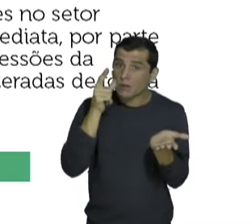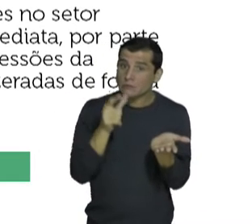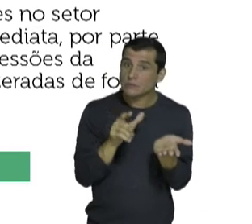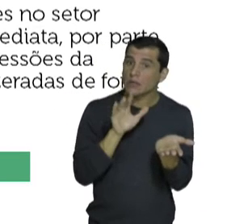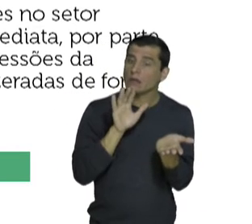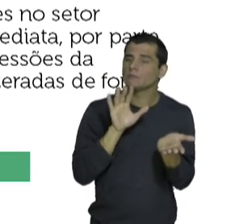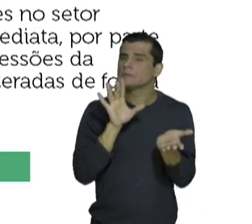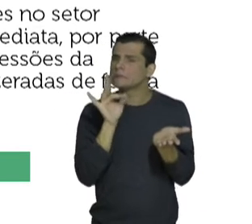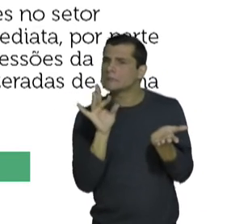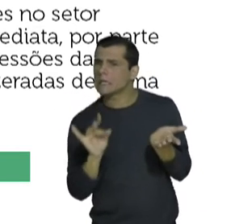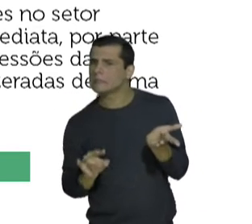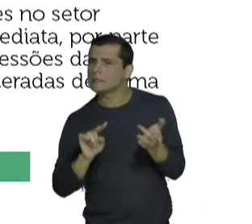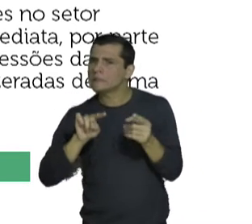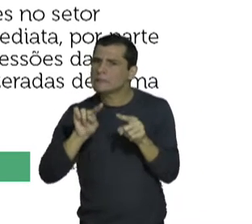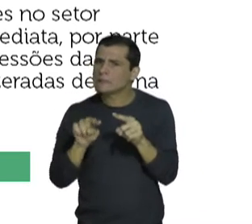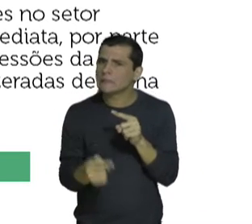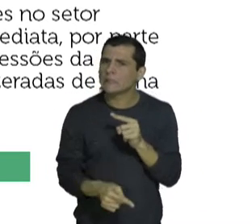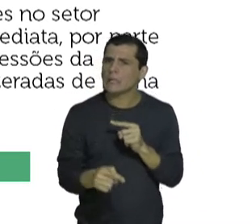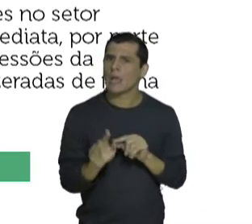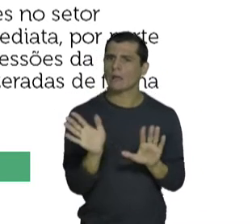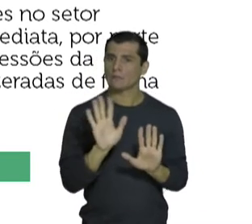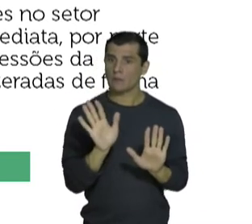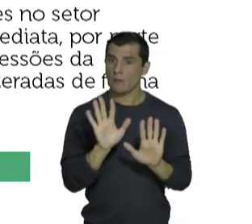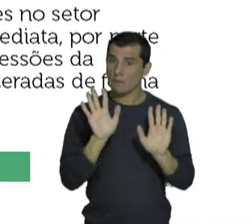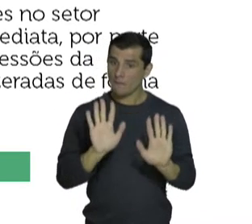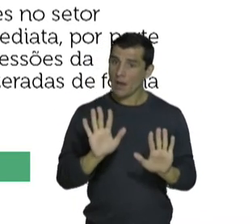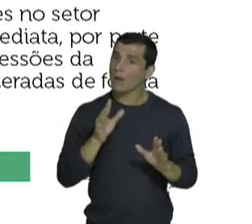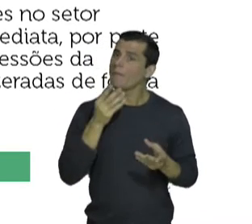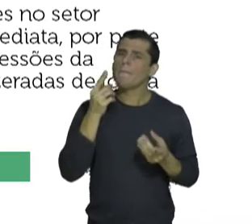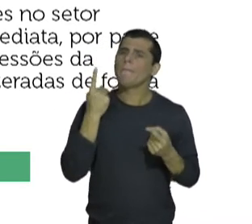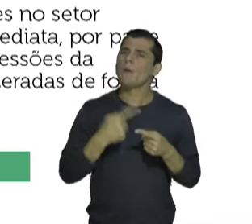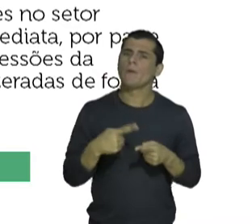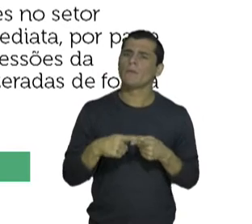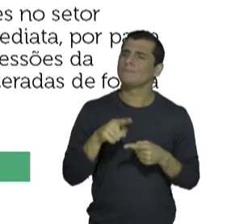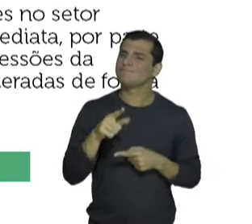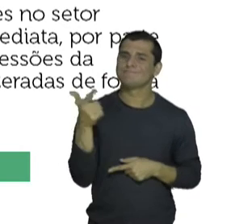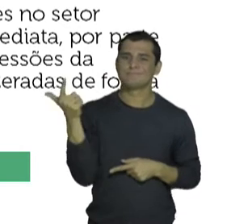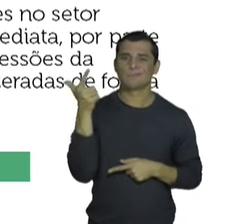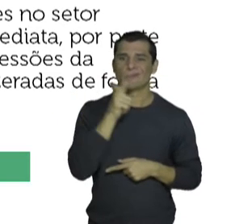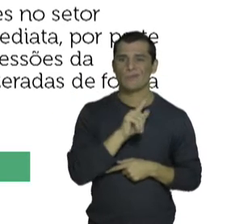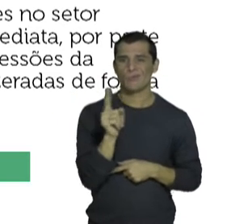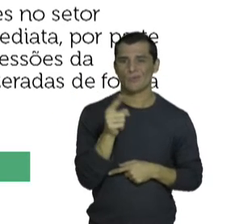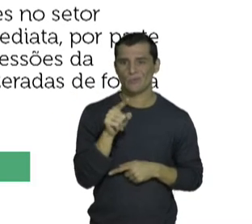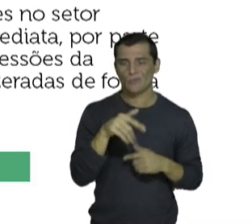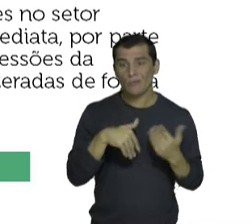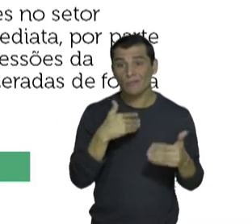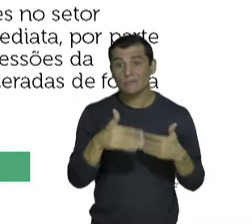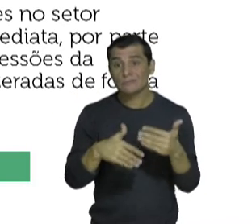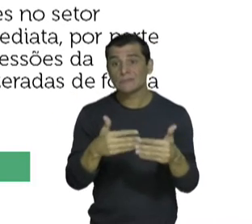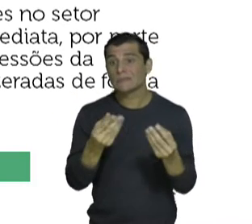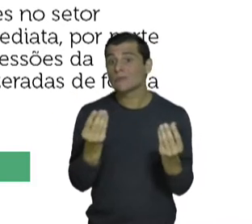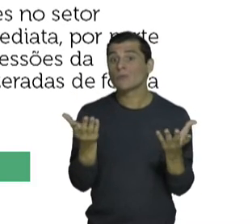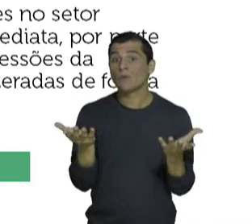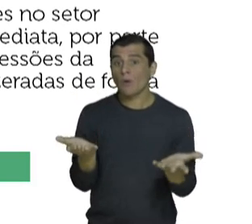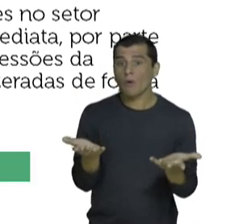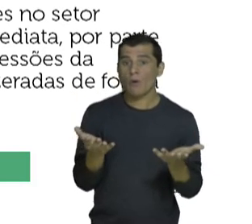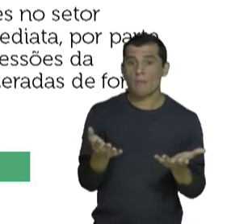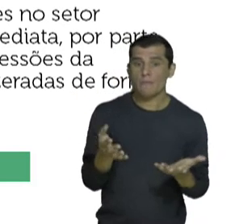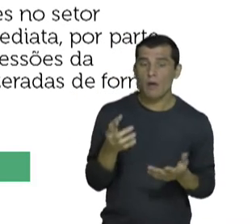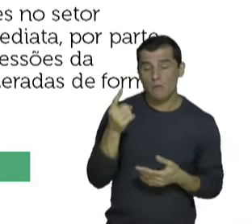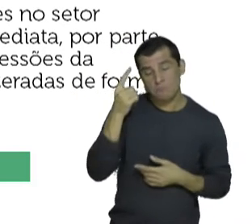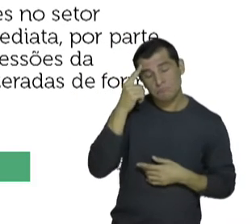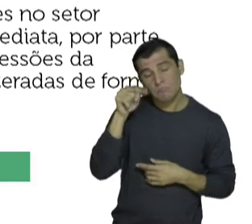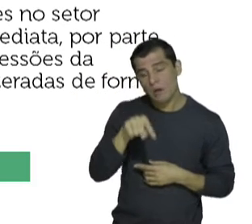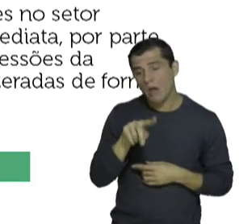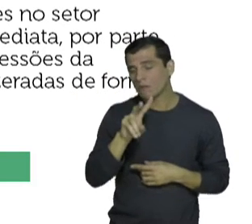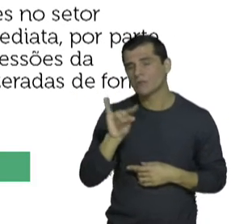detalhes mas não acontece e partilho da ideia do S eu acho que não vai acontecer tão cedo